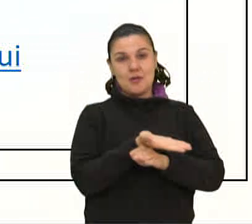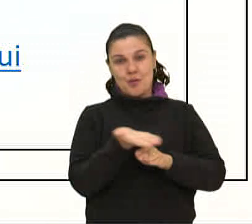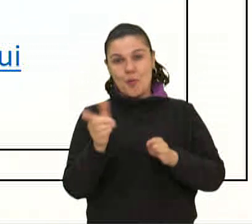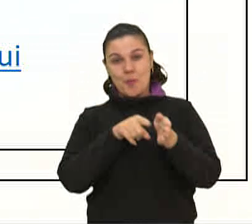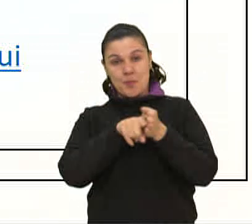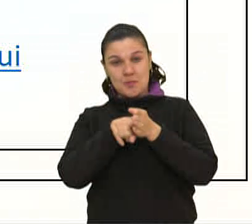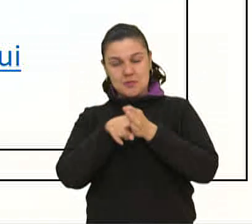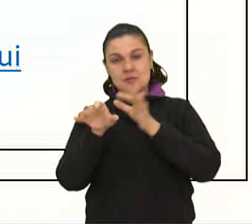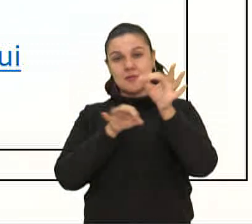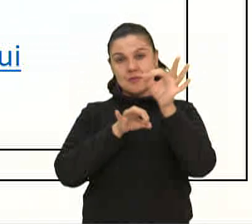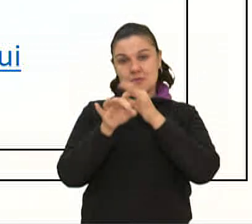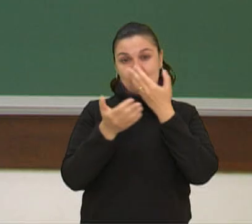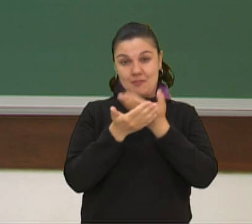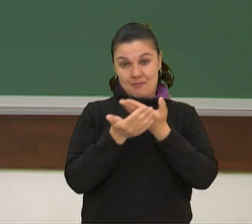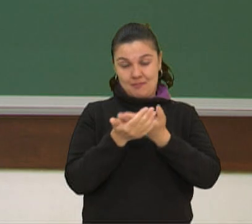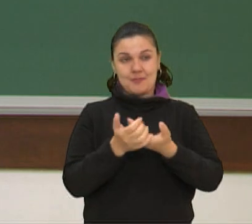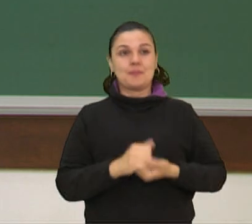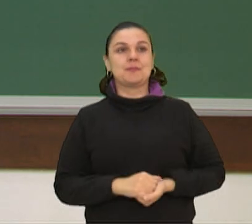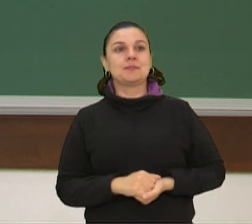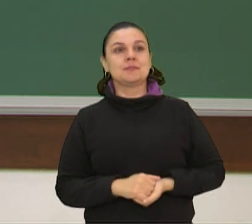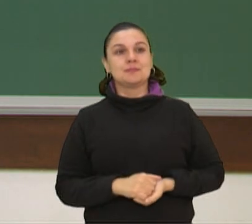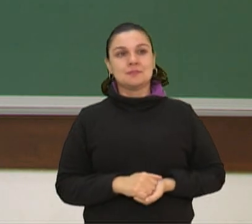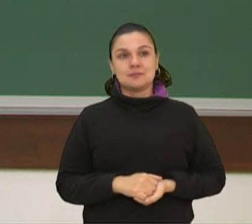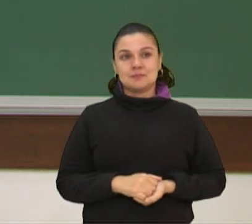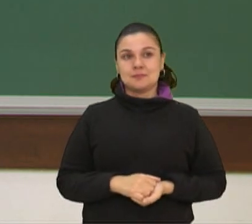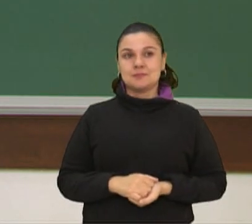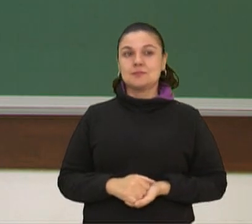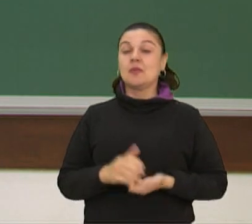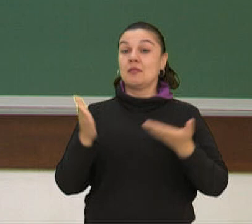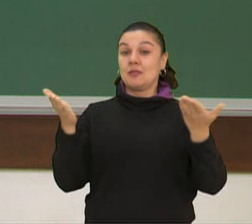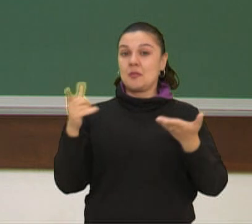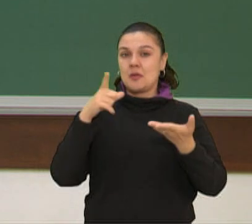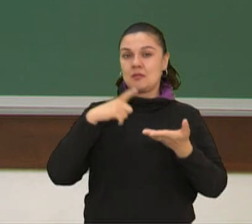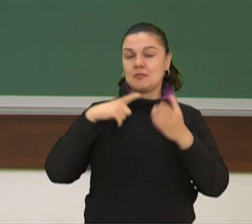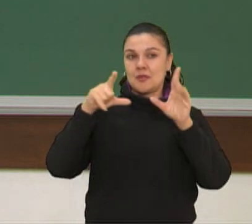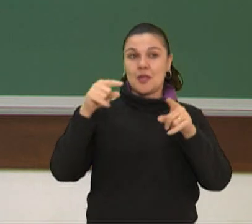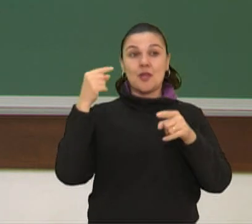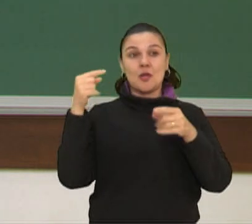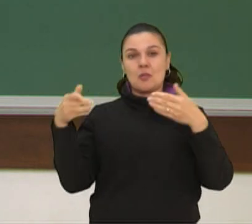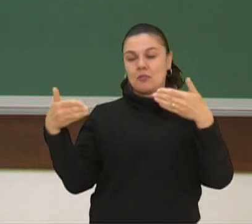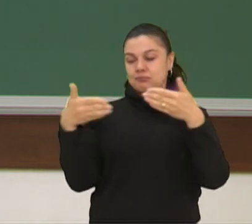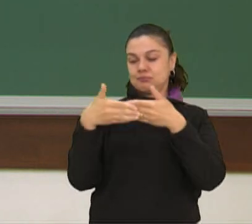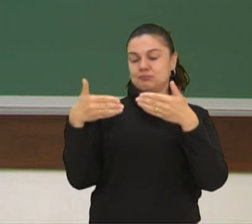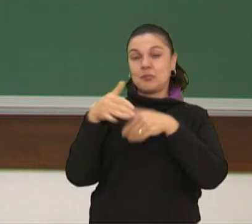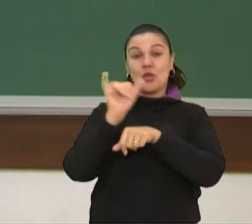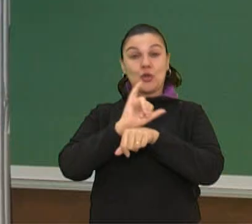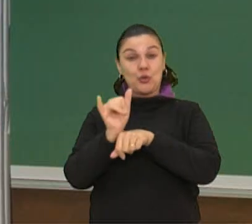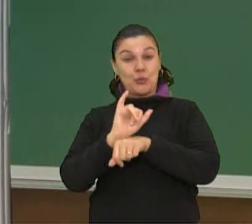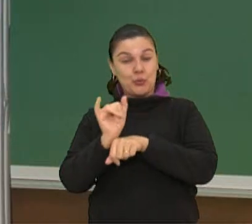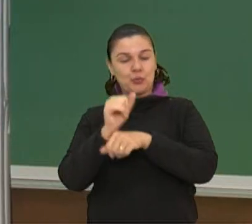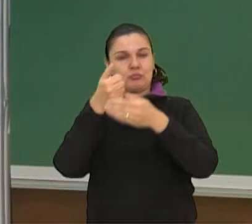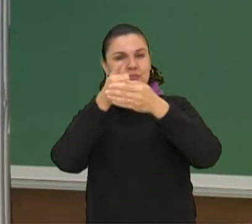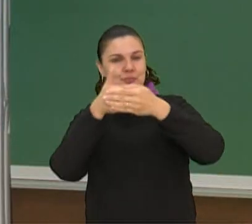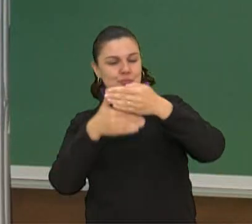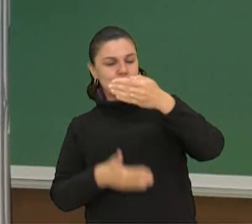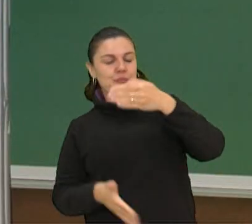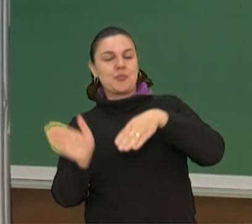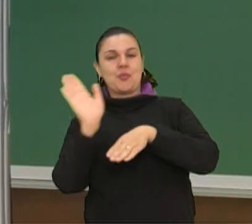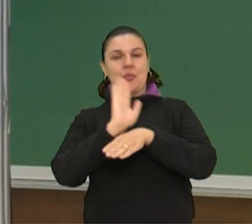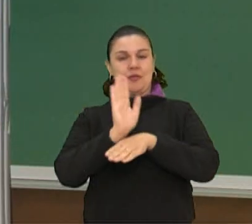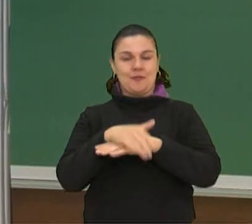Grande abraço, professor Reginaldo Polese. Nos slides você vai poder encontrar